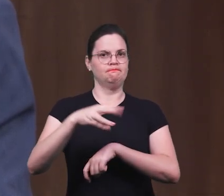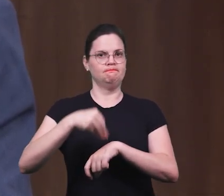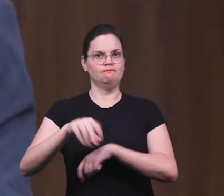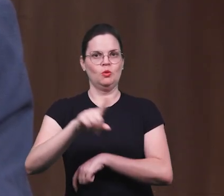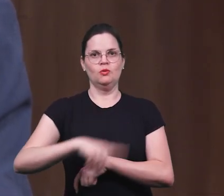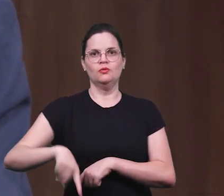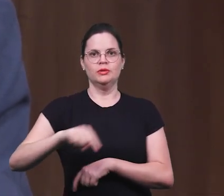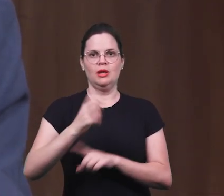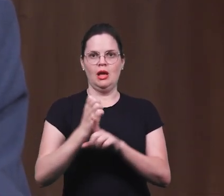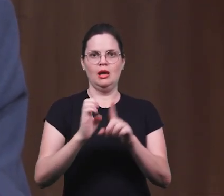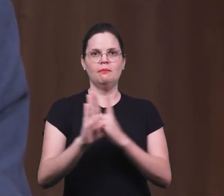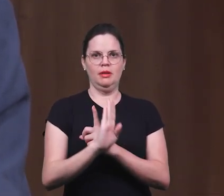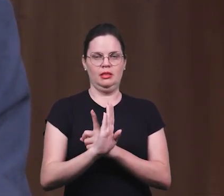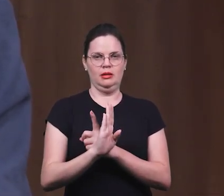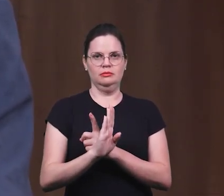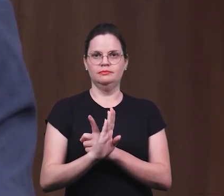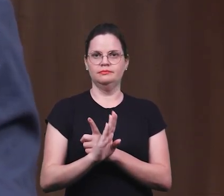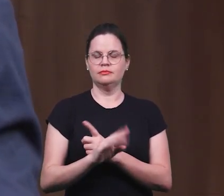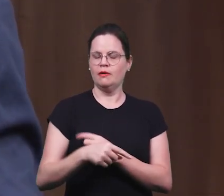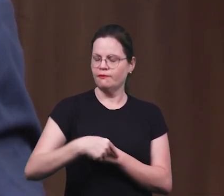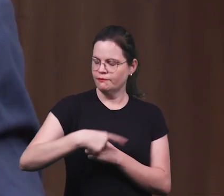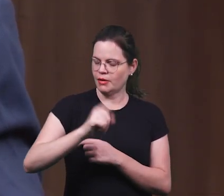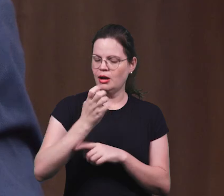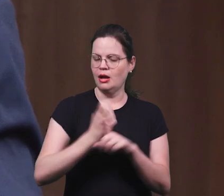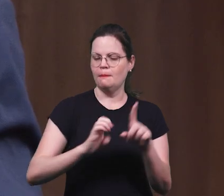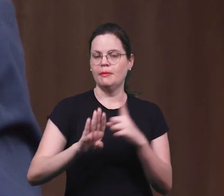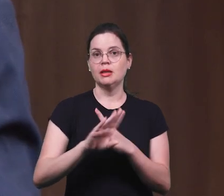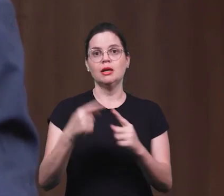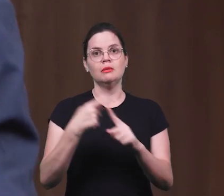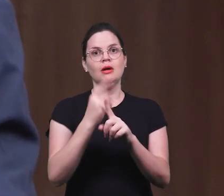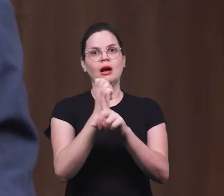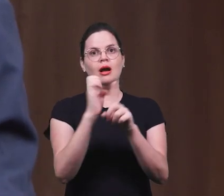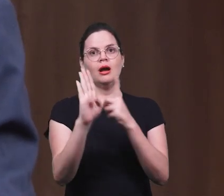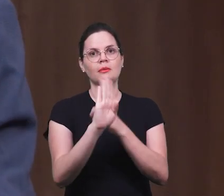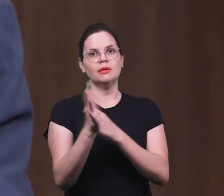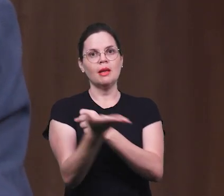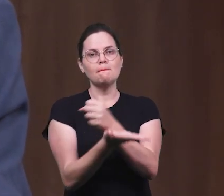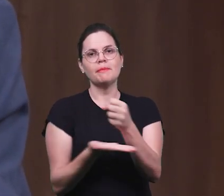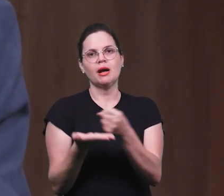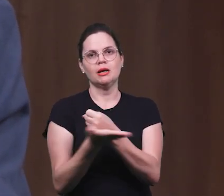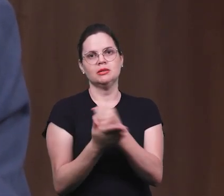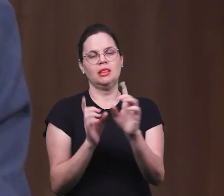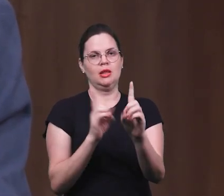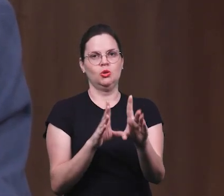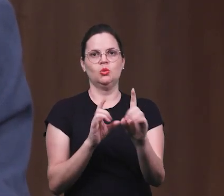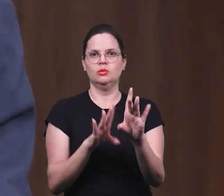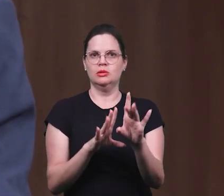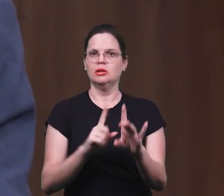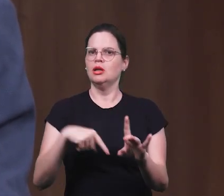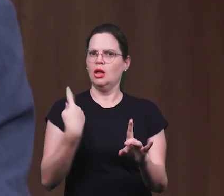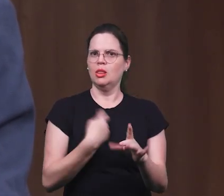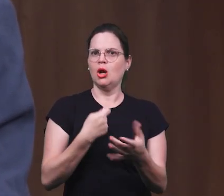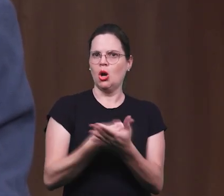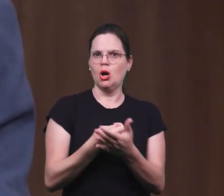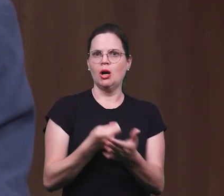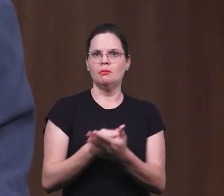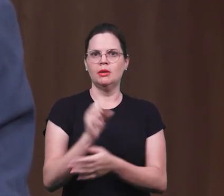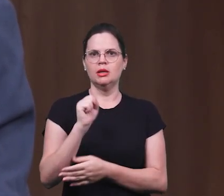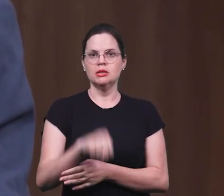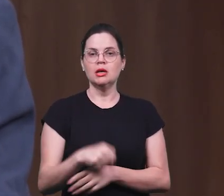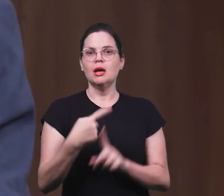para ir na escola bíblica dominical. Por quê? Porque a escola bíblica dominical é a base doutrinária da igreja. Ali nós estamos cobrando isso. Agora, as